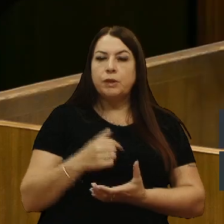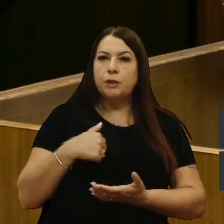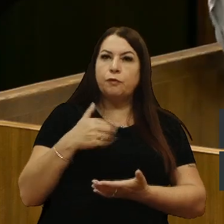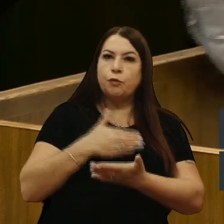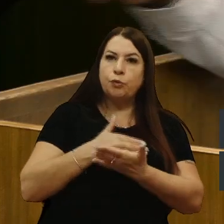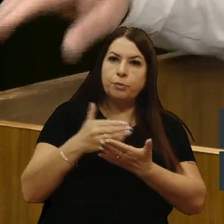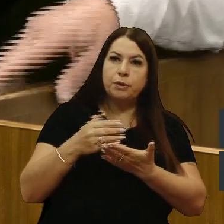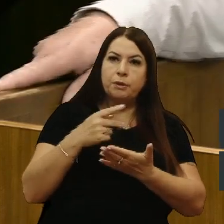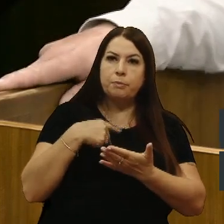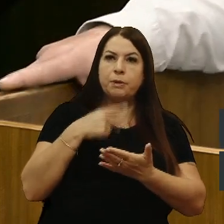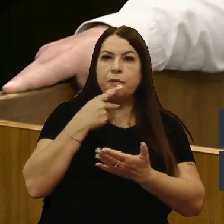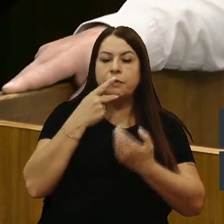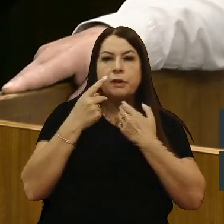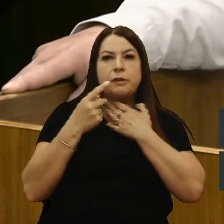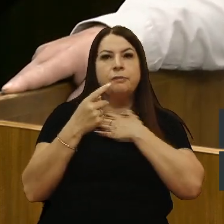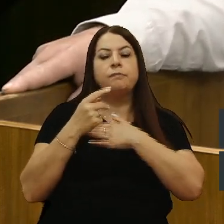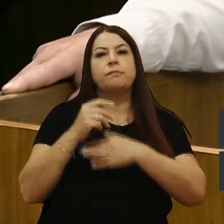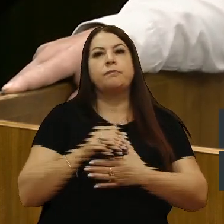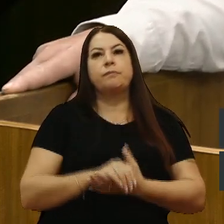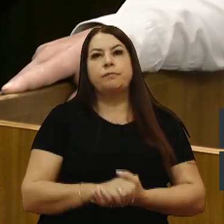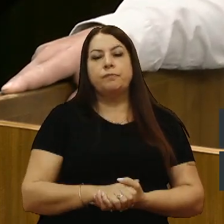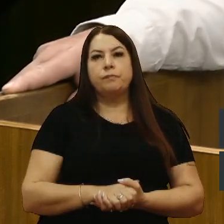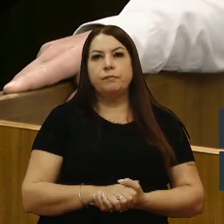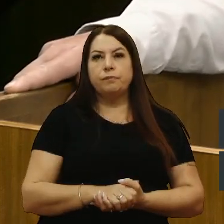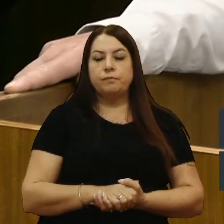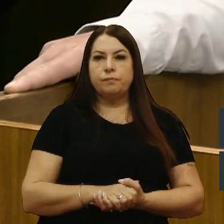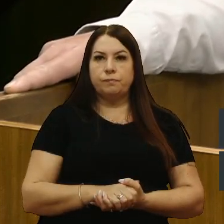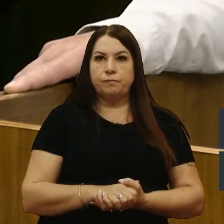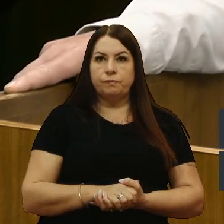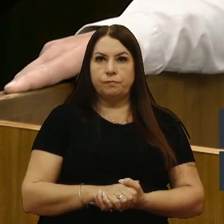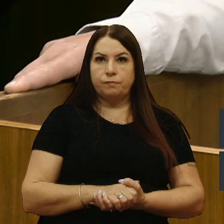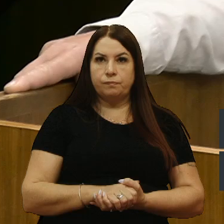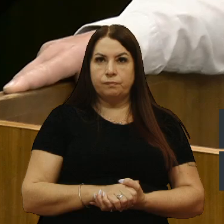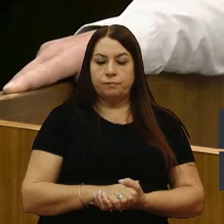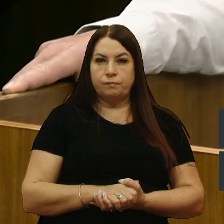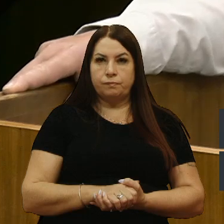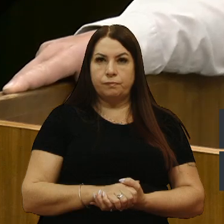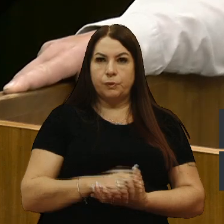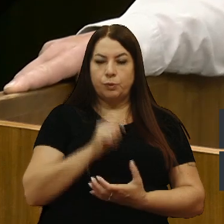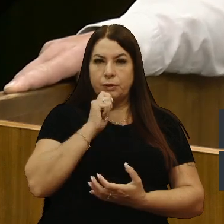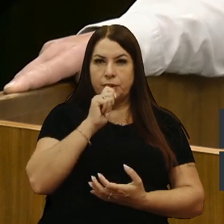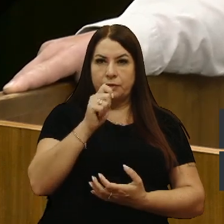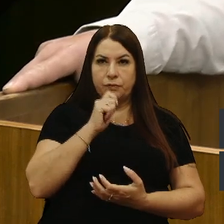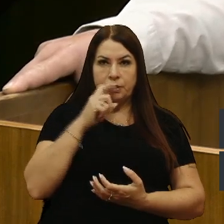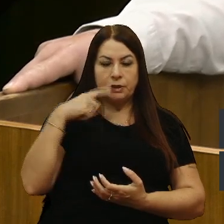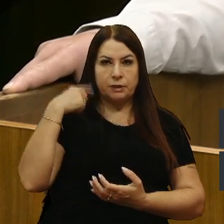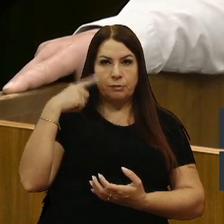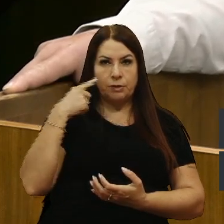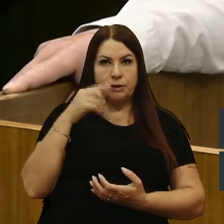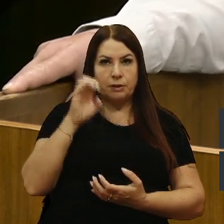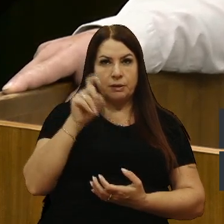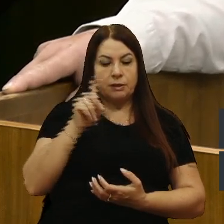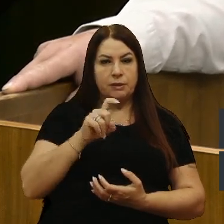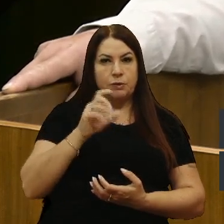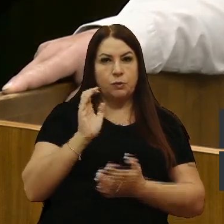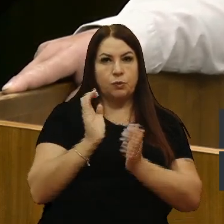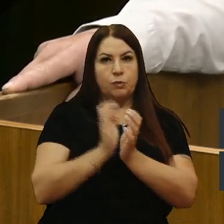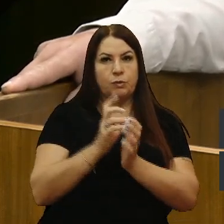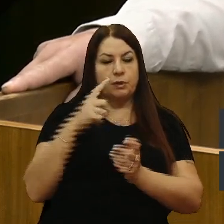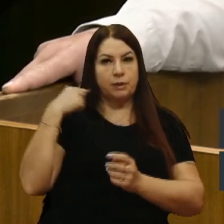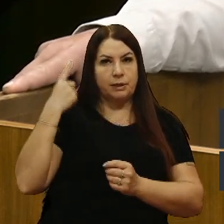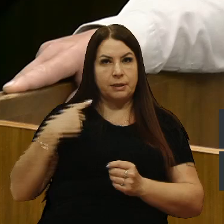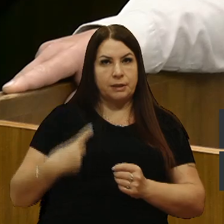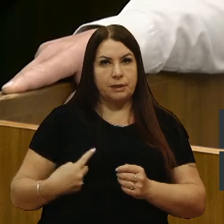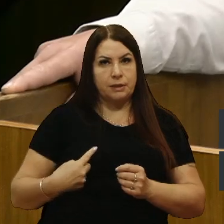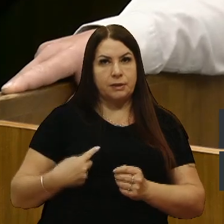começar a minha fala, senhoras e senhores, com a entrevista da deputada ex-colega e deputada Denise Pessoa,